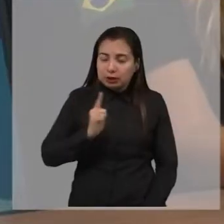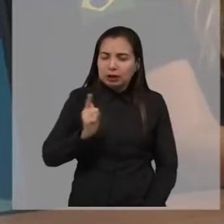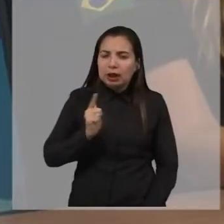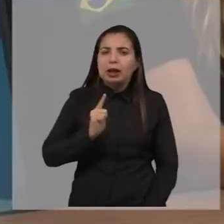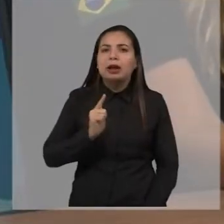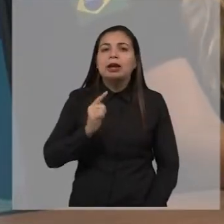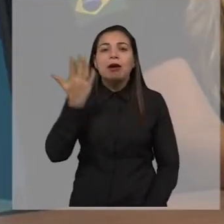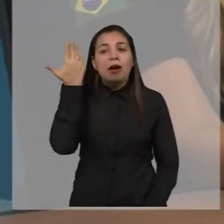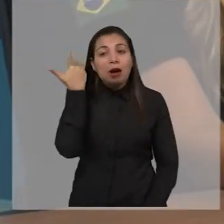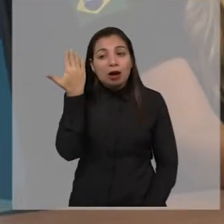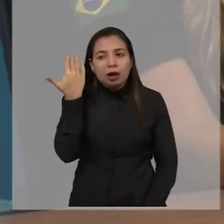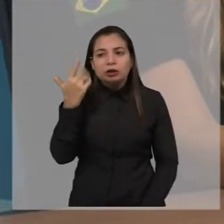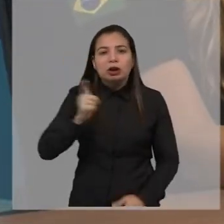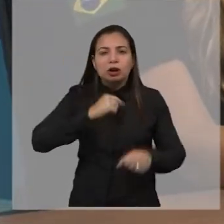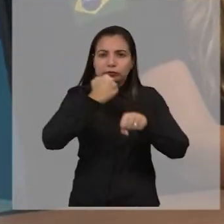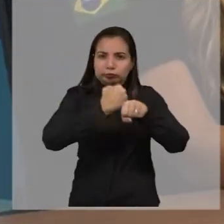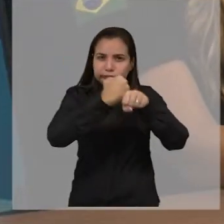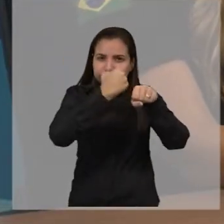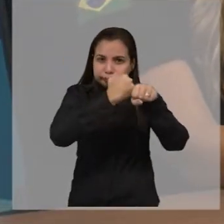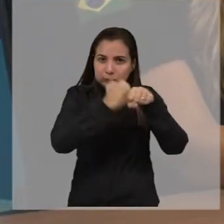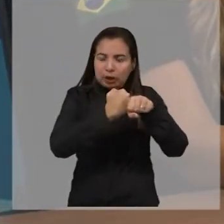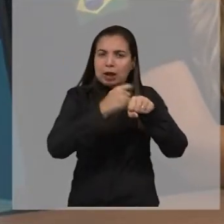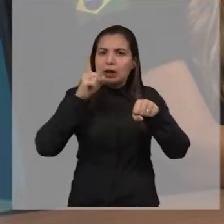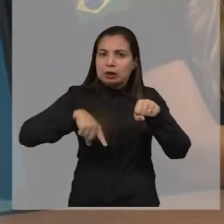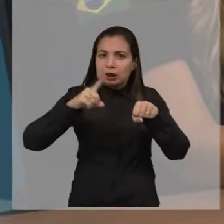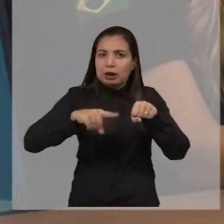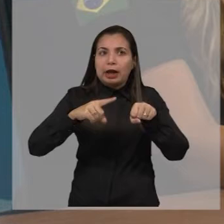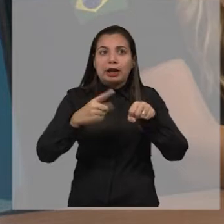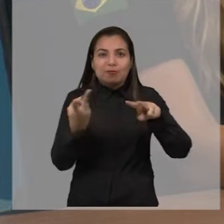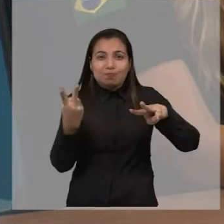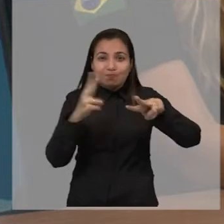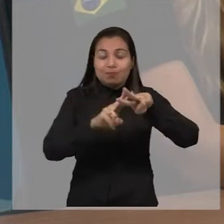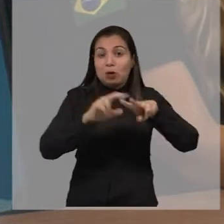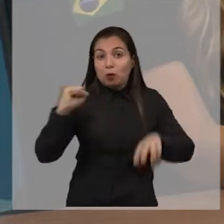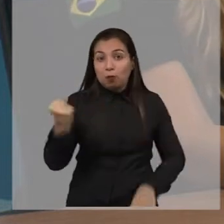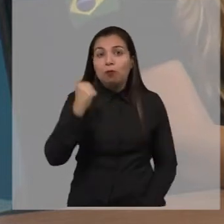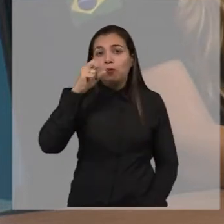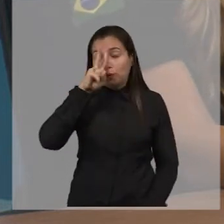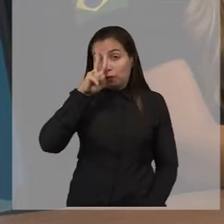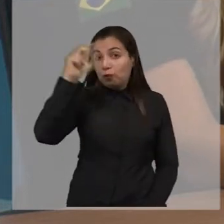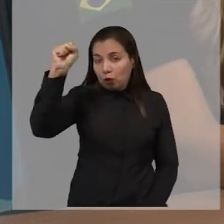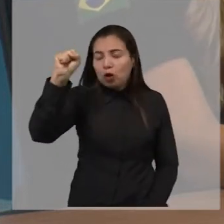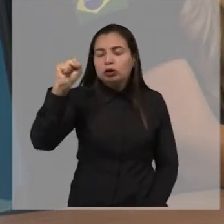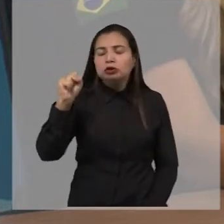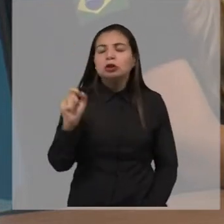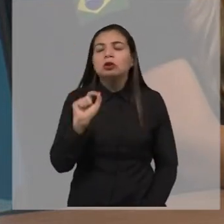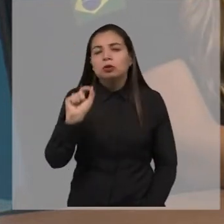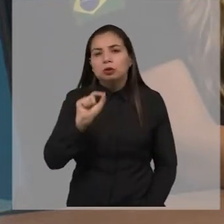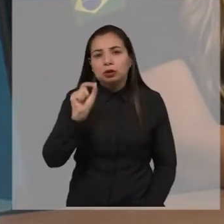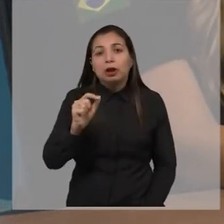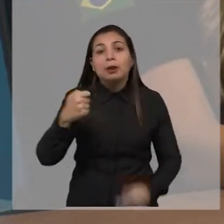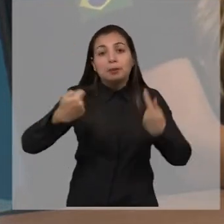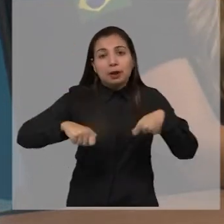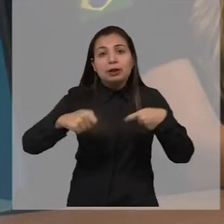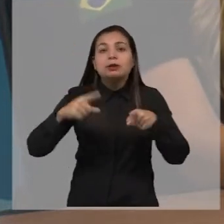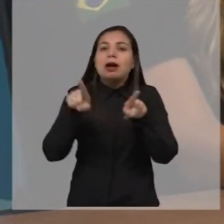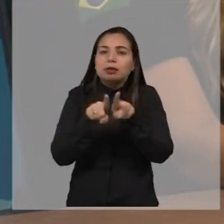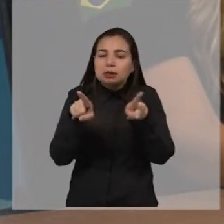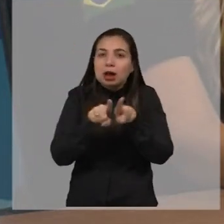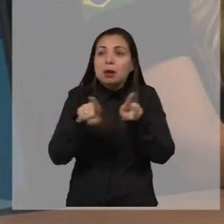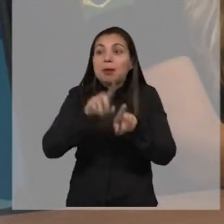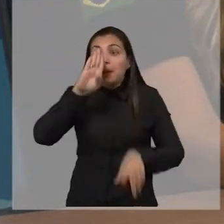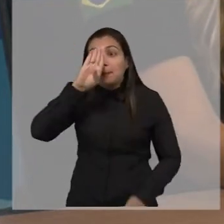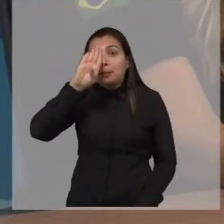finalização do que estava sendo construído, inclusive um presídio de segurança máxima, e priorizar ampliação nas